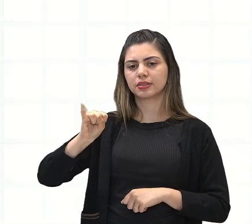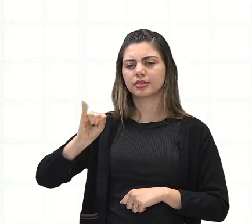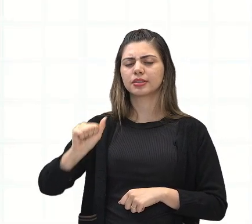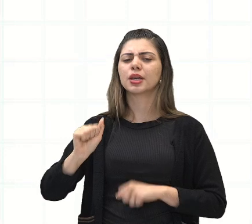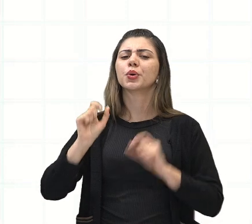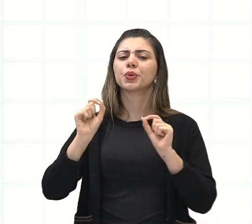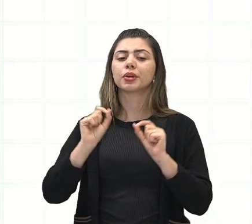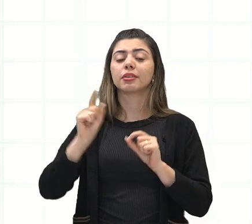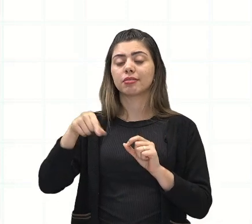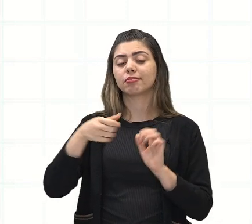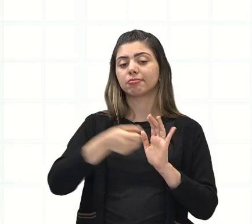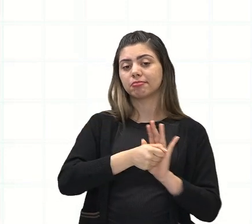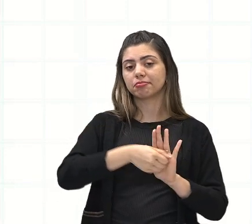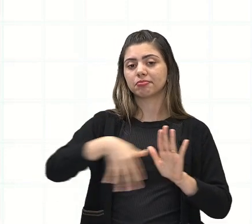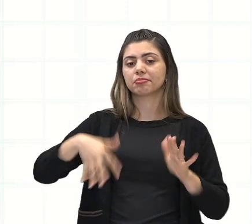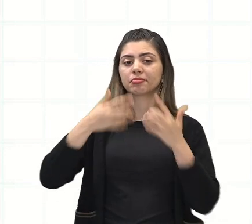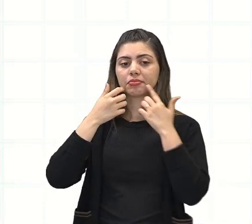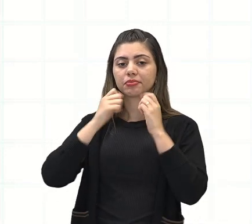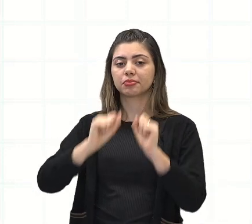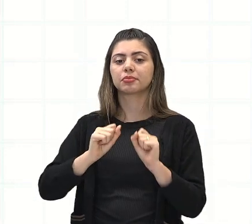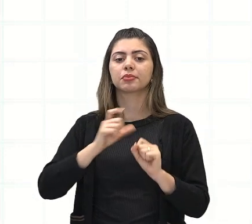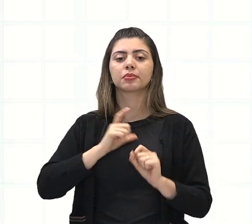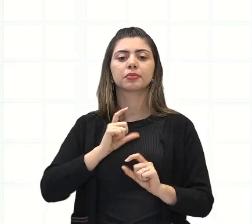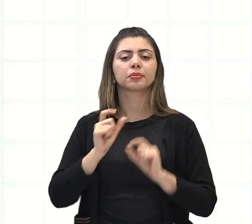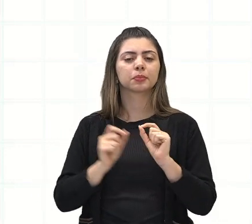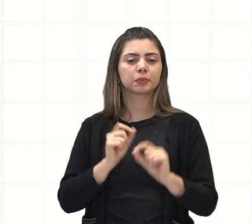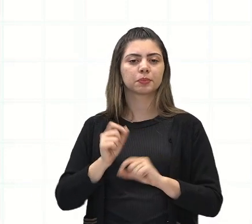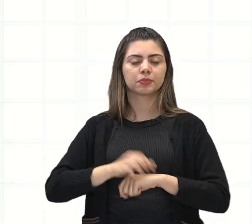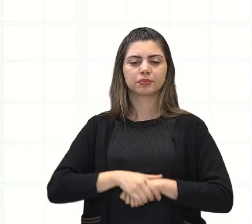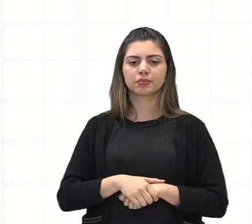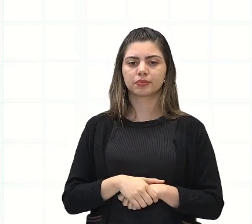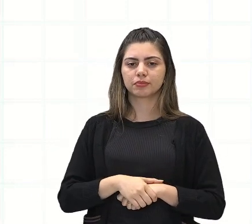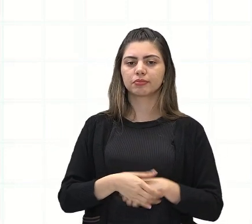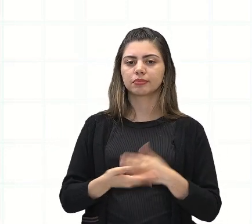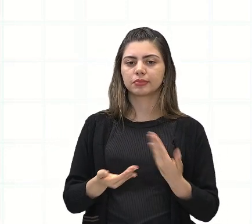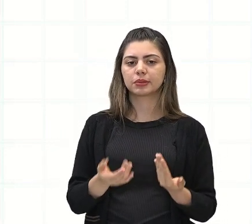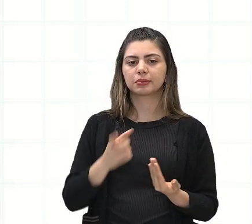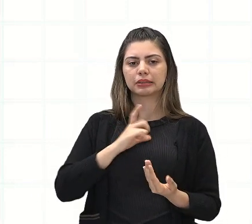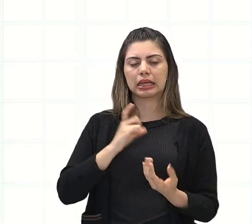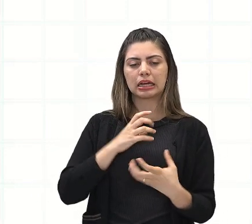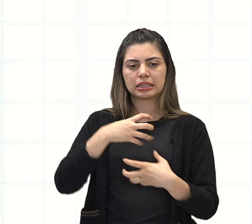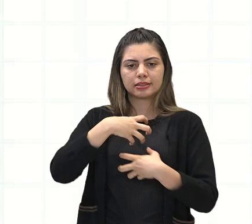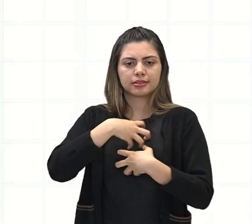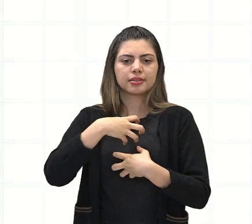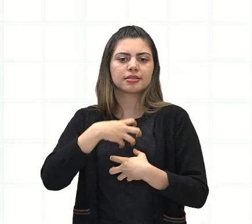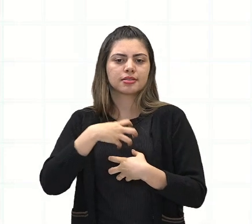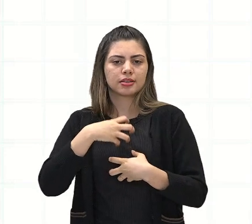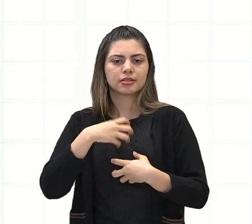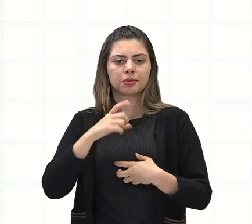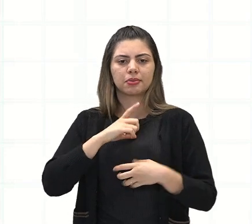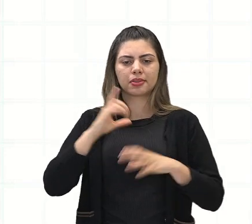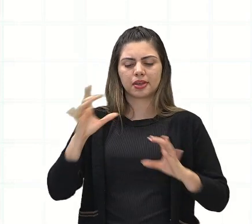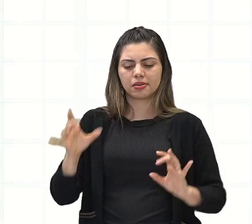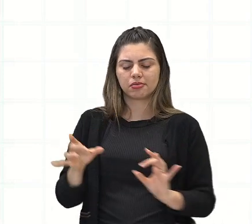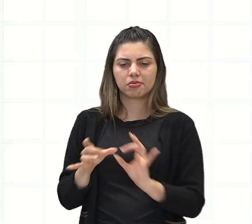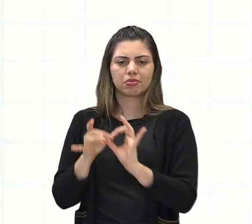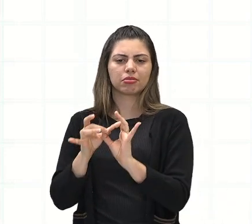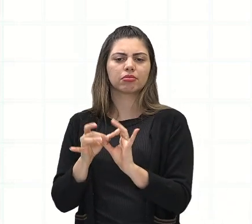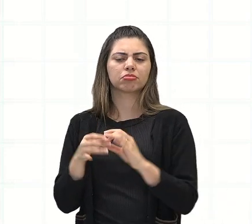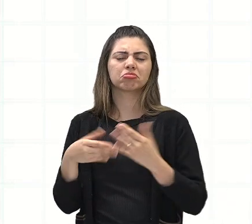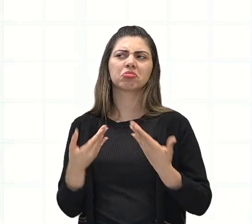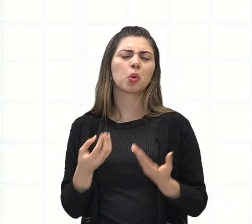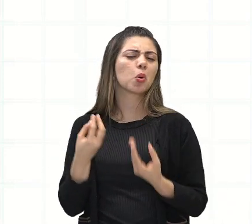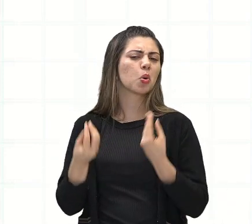que é uma figura de linguagem que consiste na combinação de sensações. Como assim combinação de